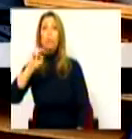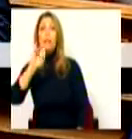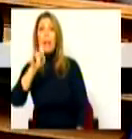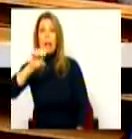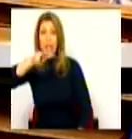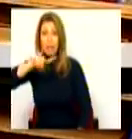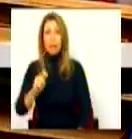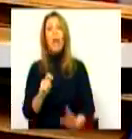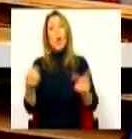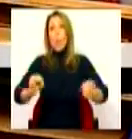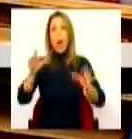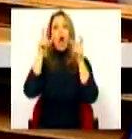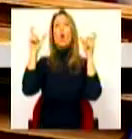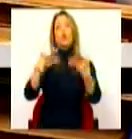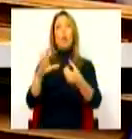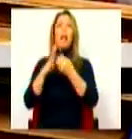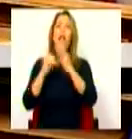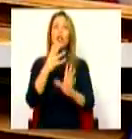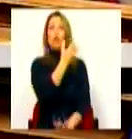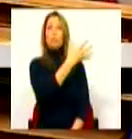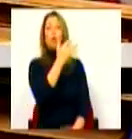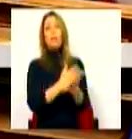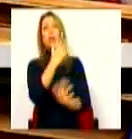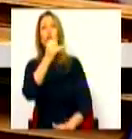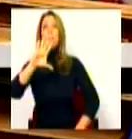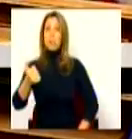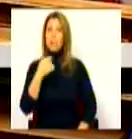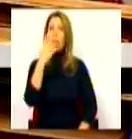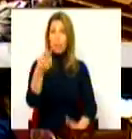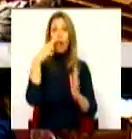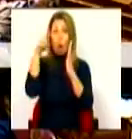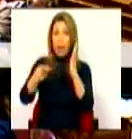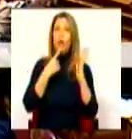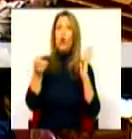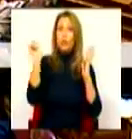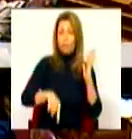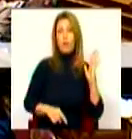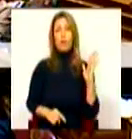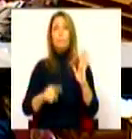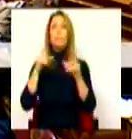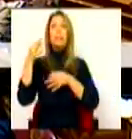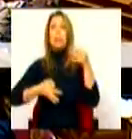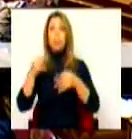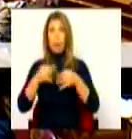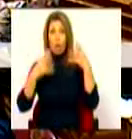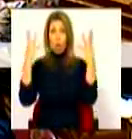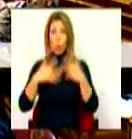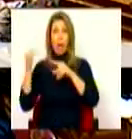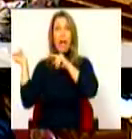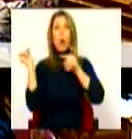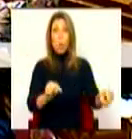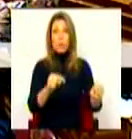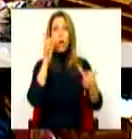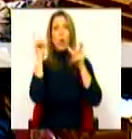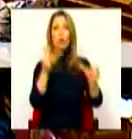2013 e 2015. Vou tornar a ler, Sr. Deputado. Tribunal de Contas acusa Finanças de falta de controle na Caixa Geral de